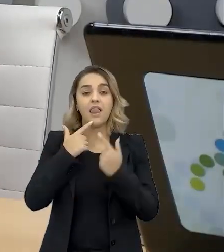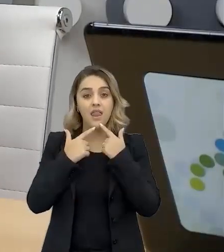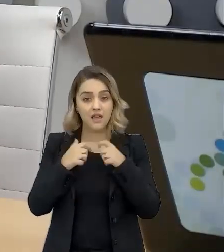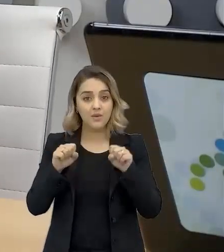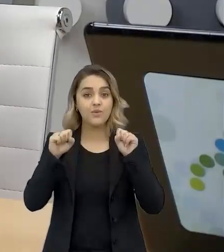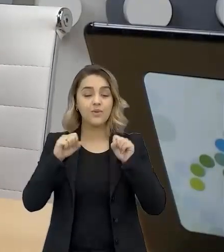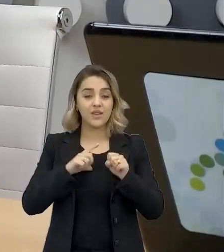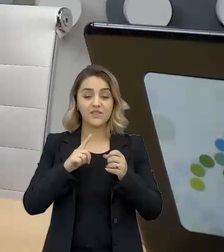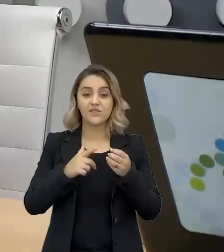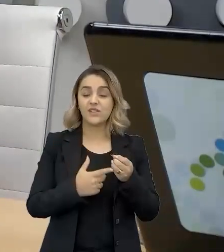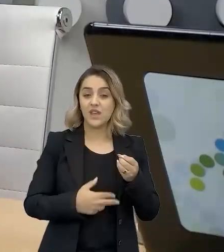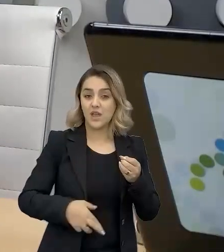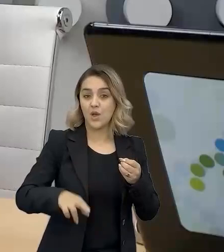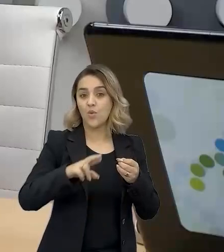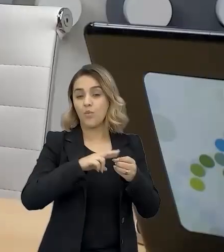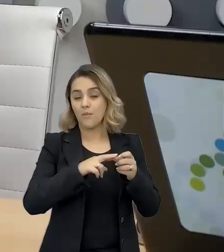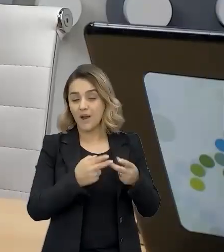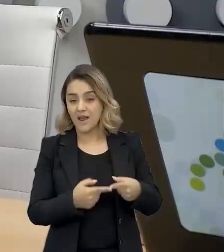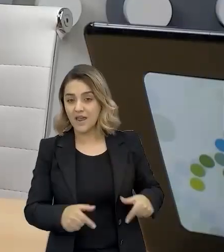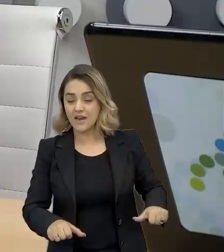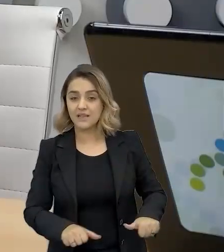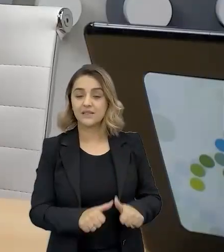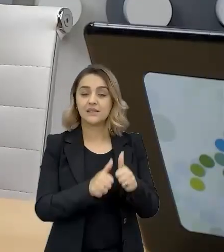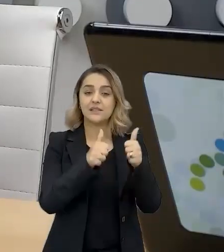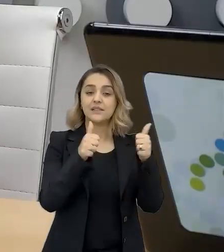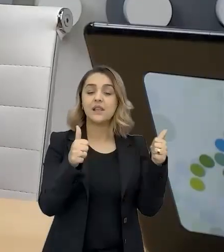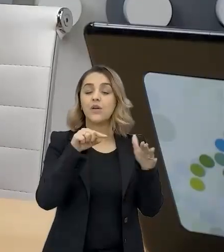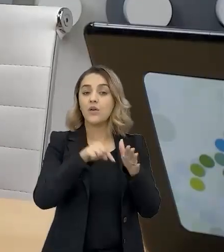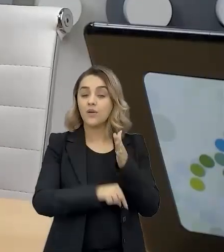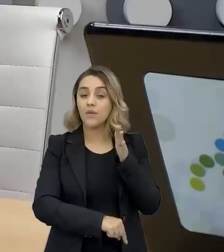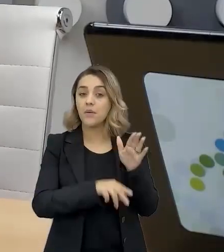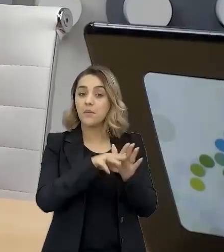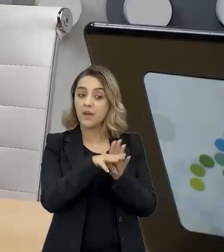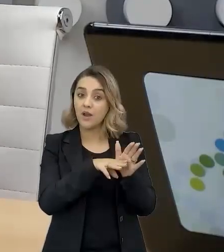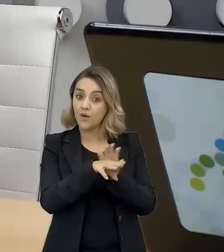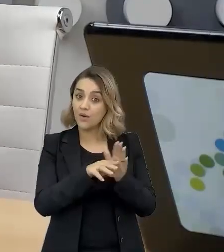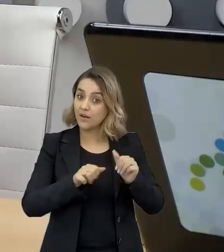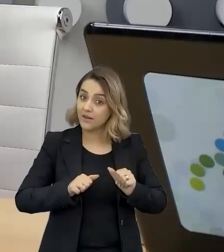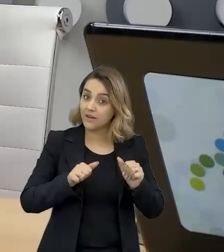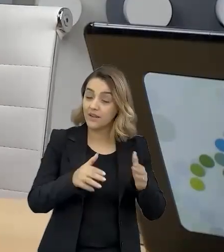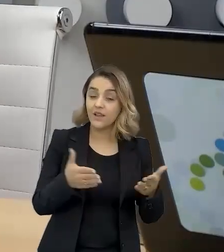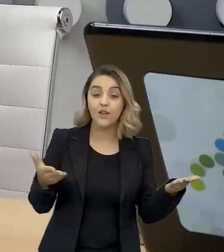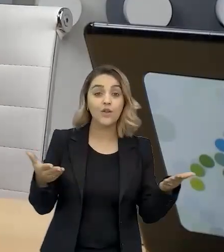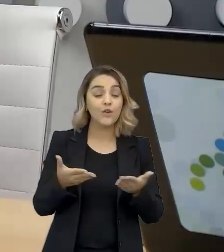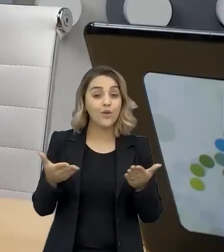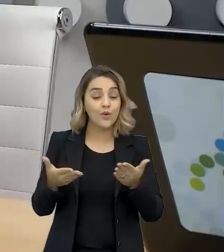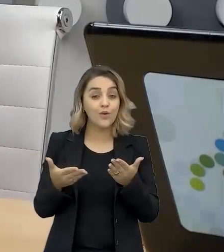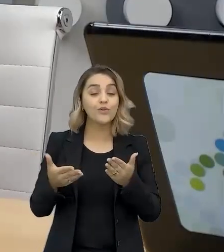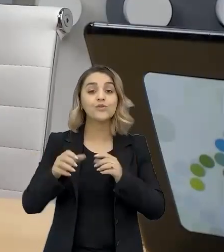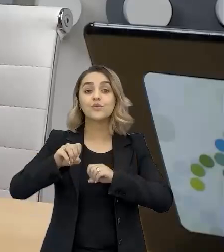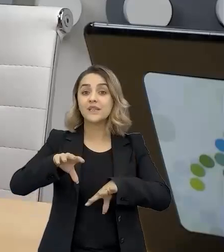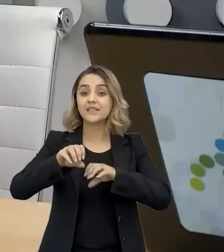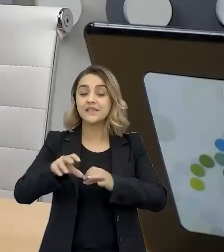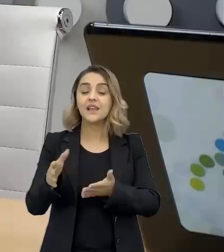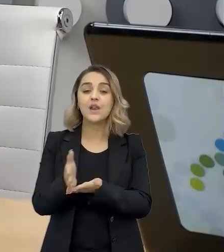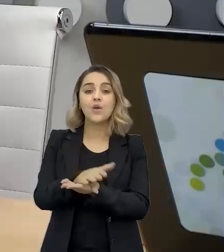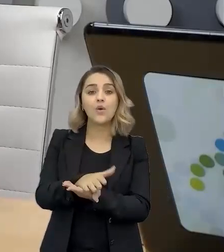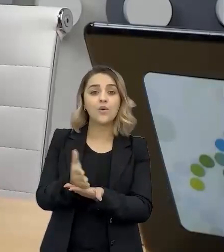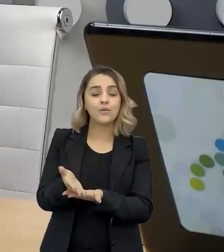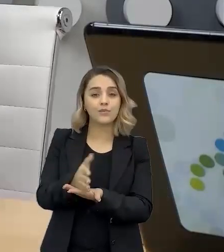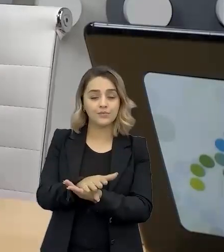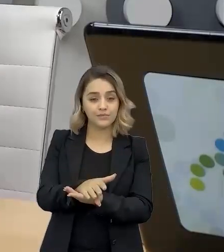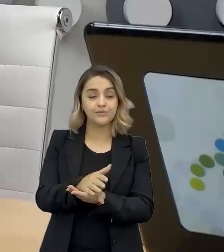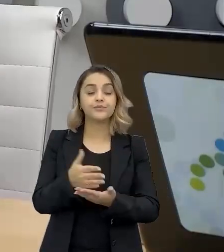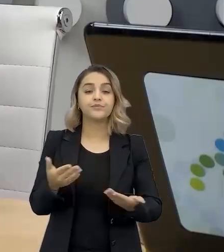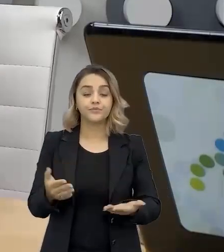e aprofundamento. Nós vamos falar sobre metodologias ativas e hoje vai ser o ensino híbrido, tá? Ao